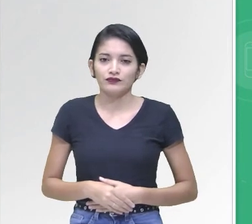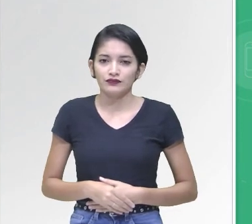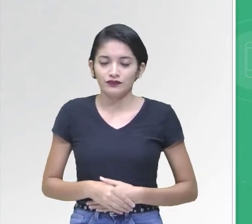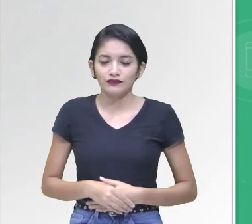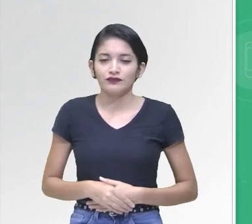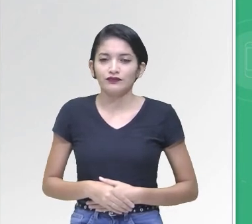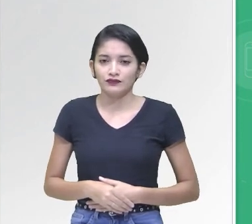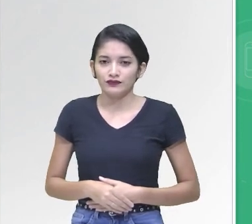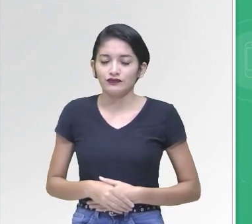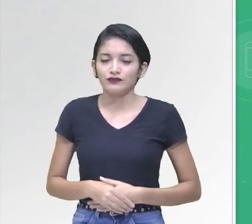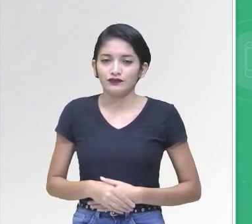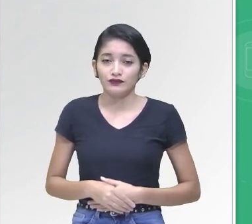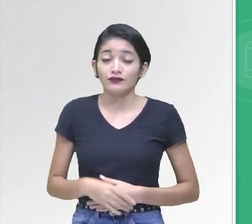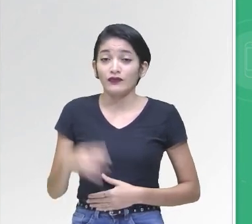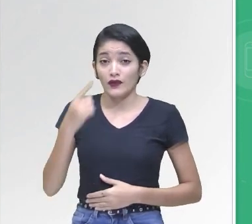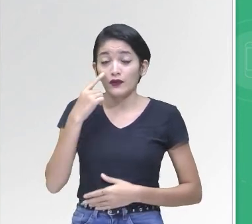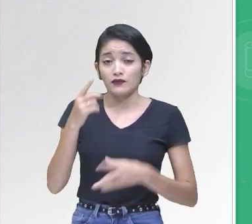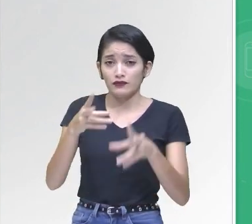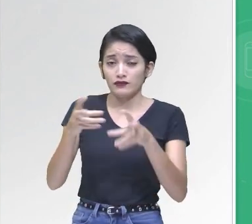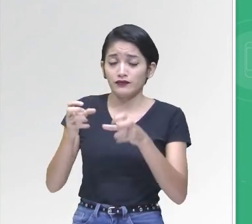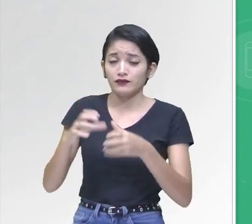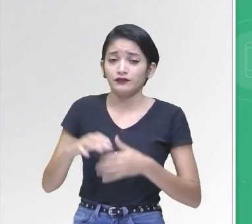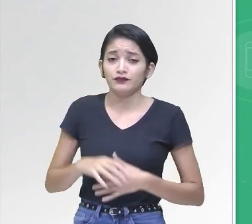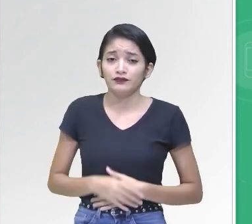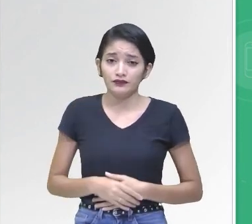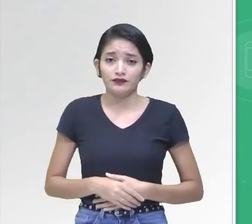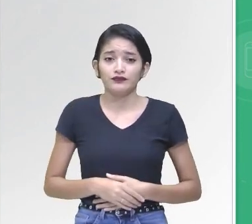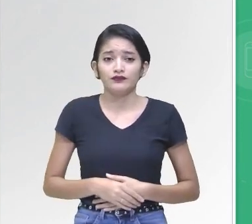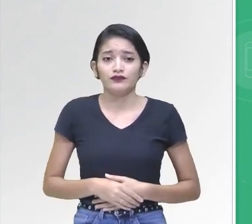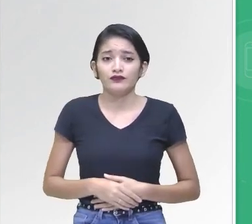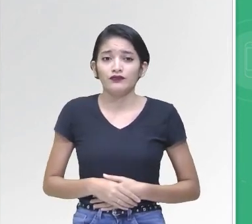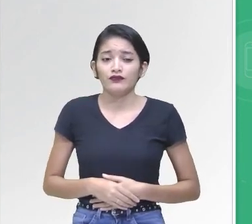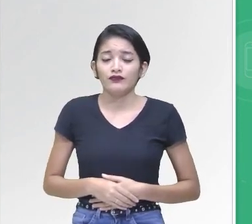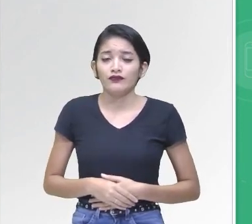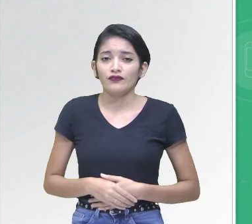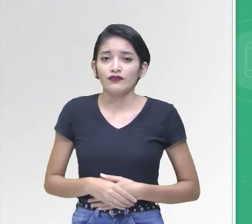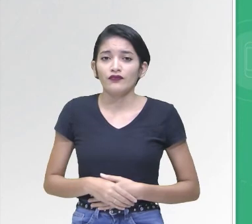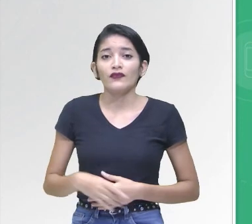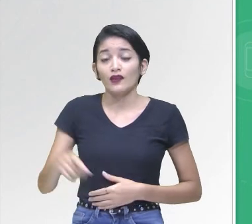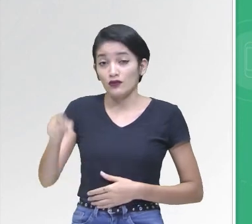escriben. Então, veja, en, ellos, né?